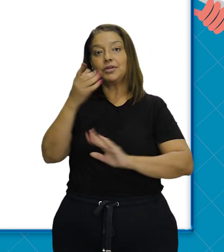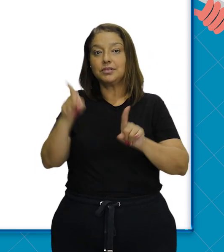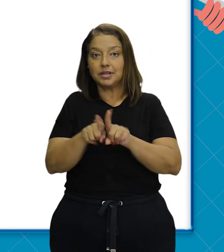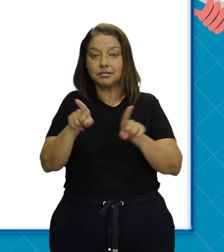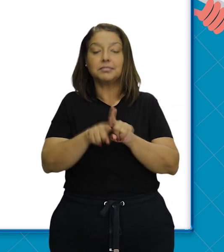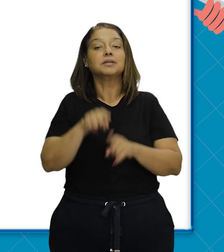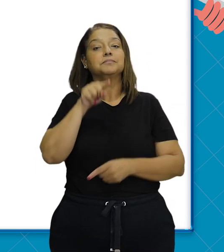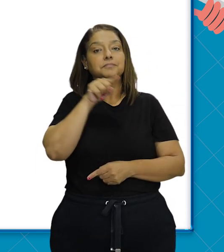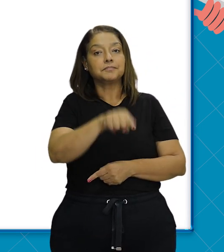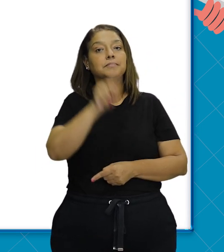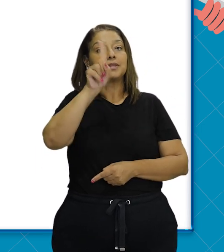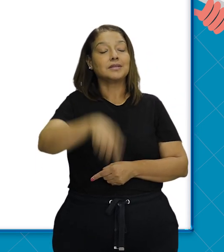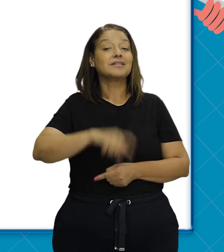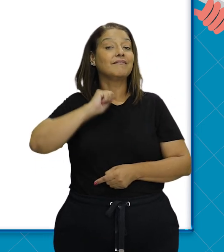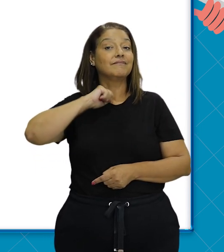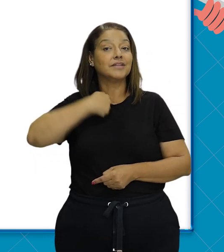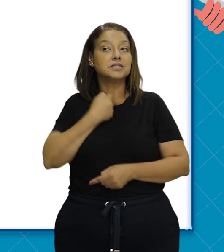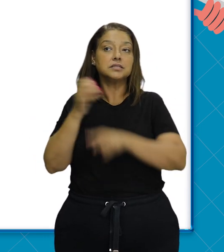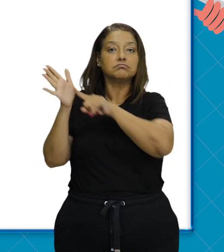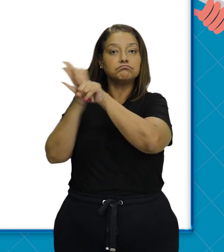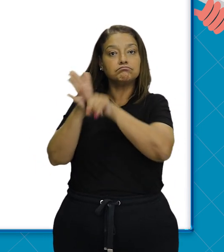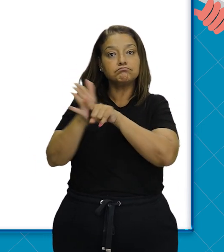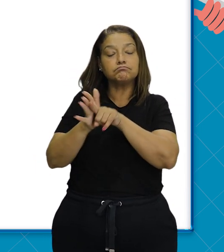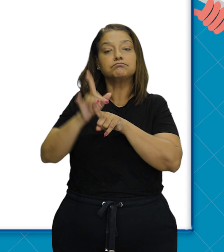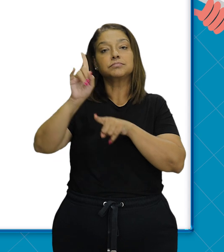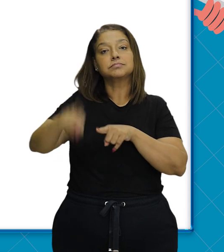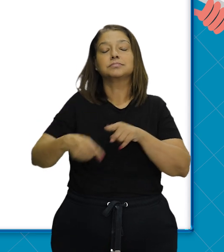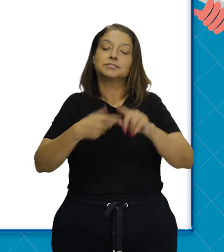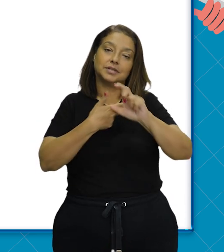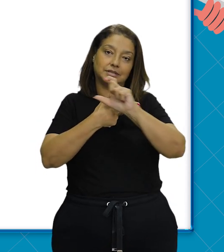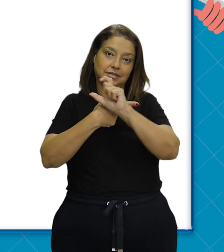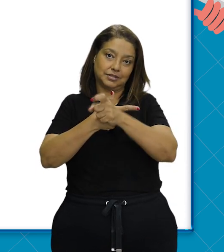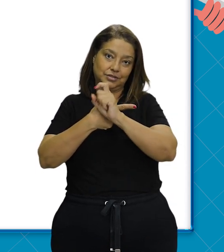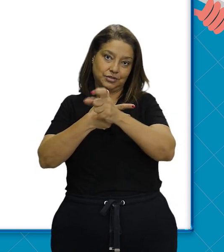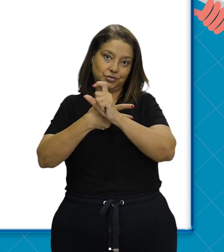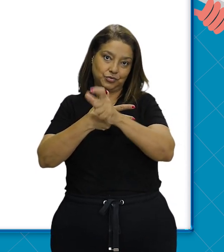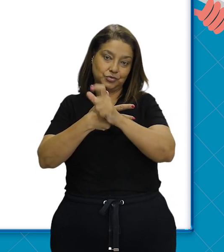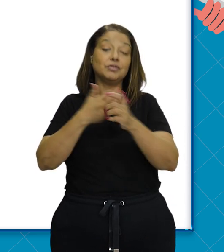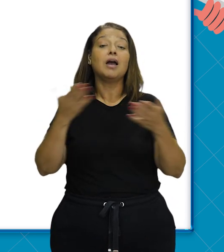tem a atribuição de fiscalizar o poder executivo. Mas aí